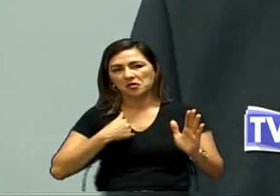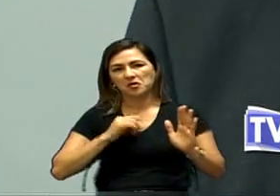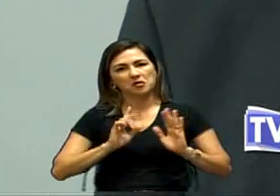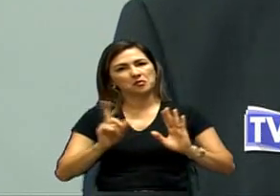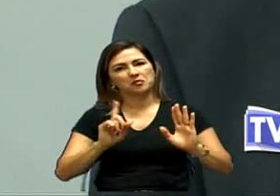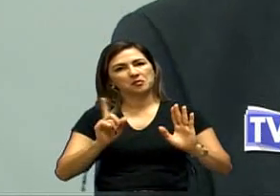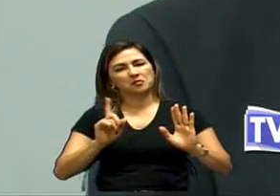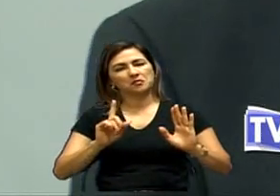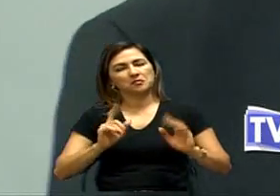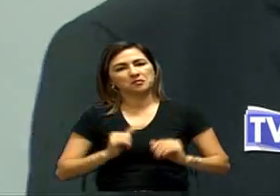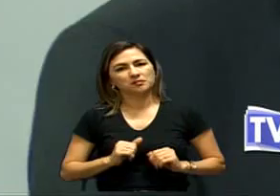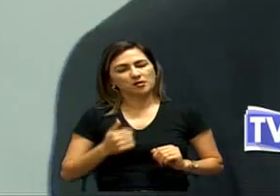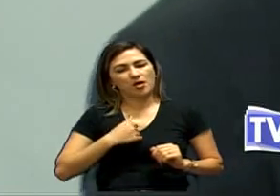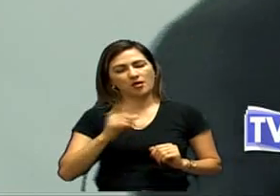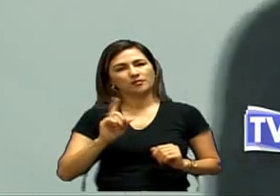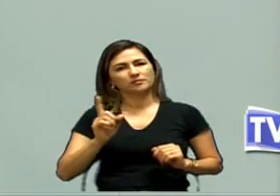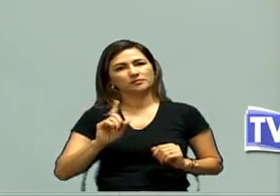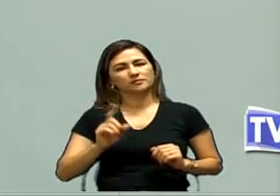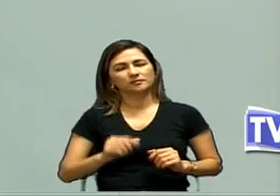pelego.